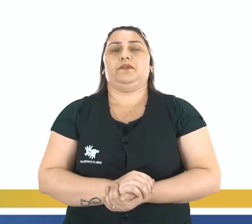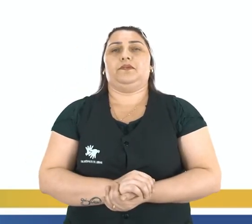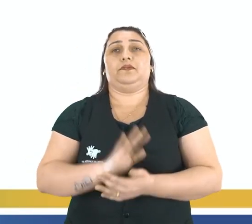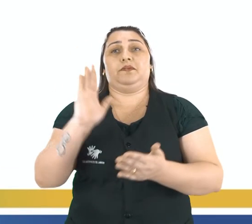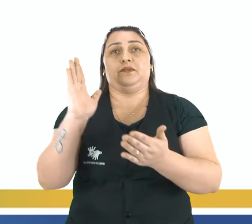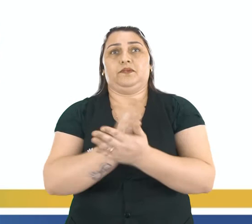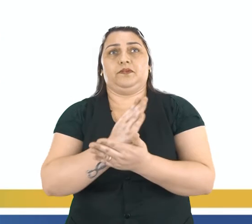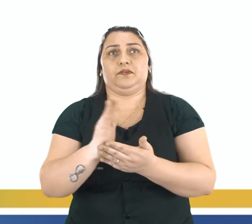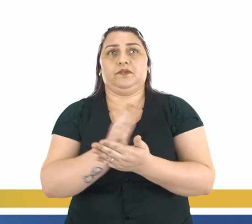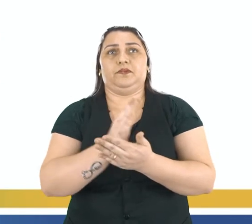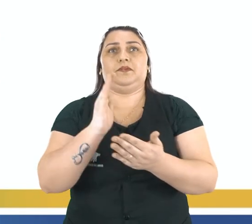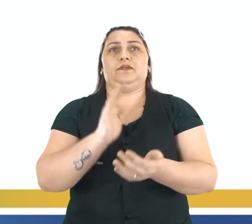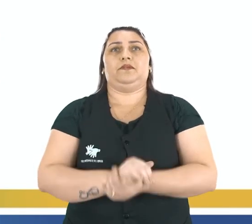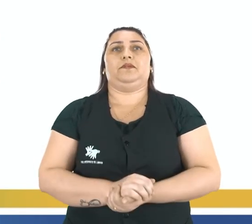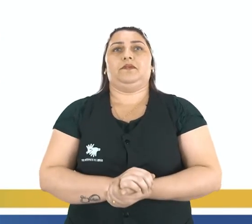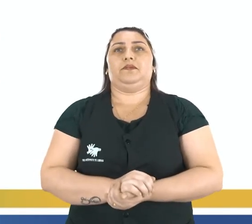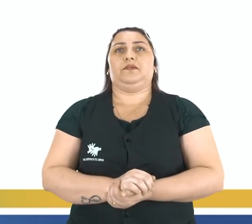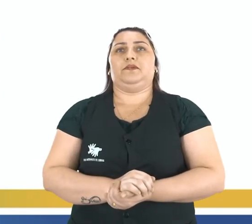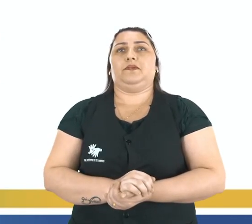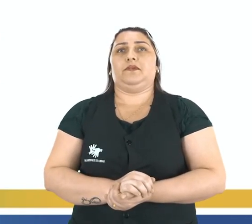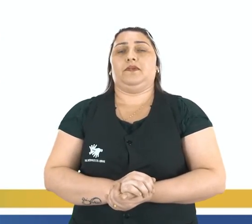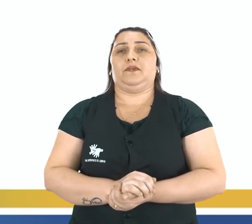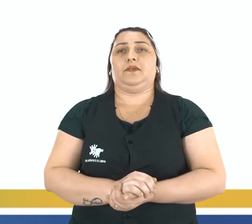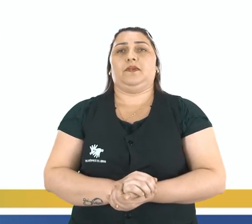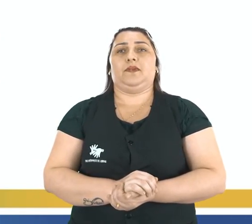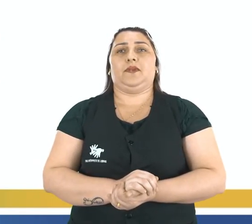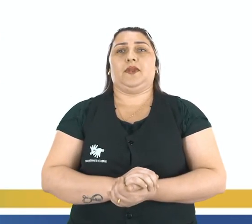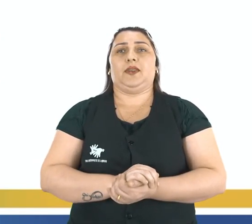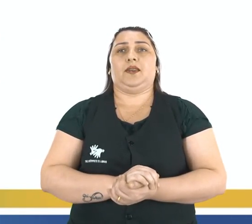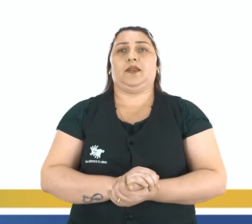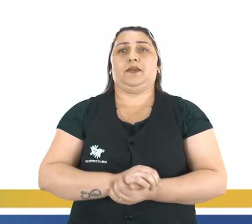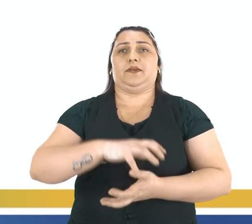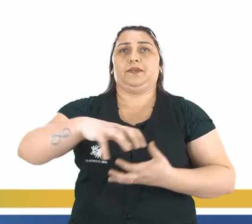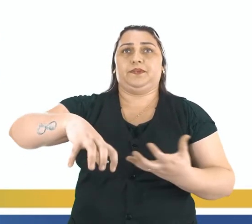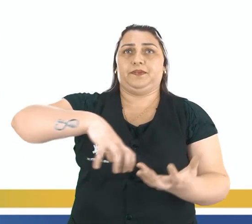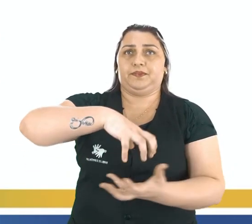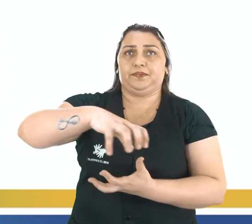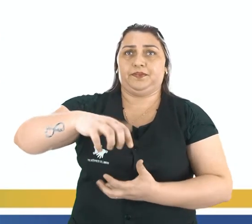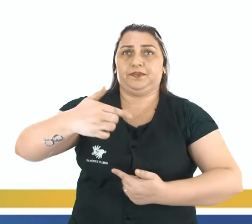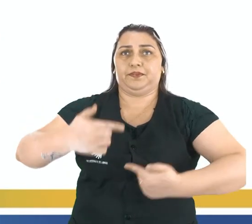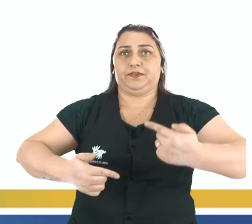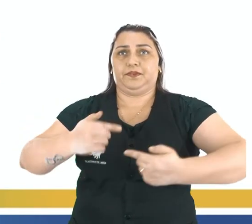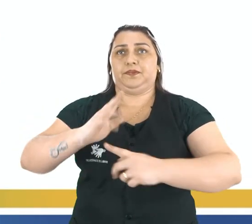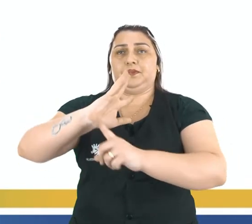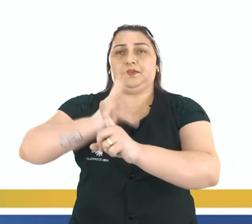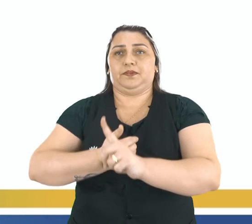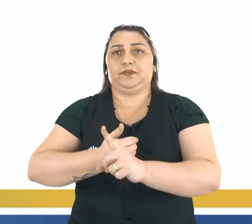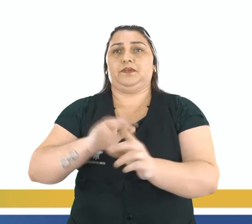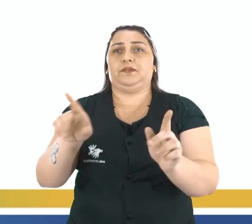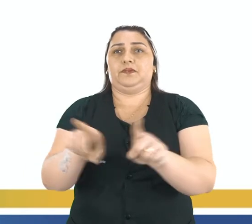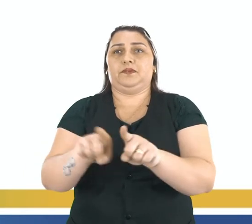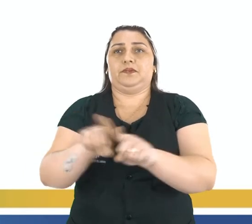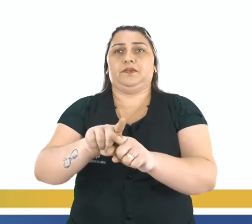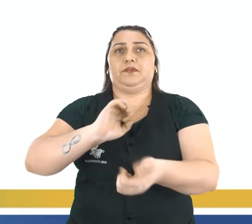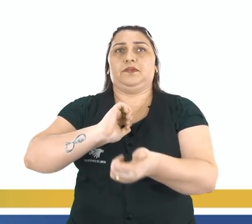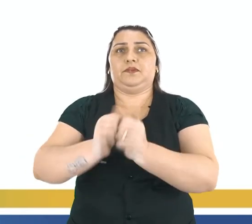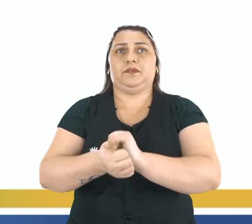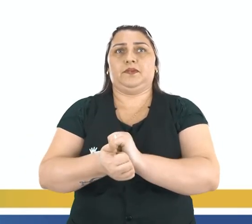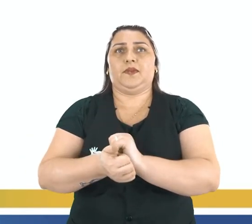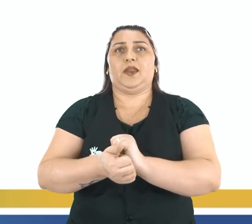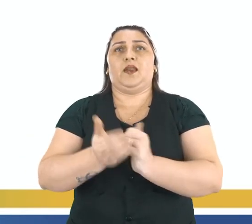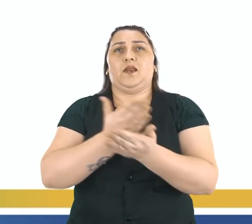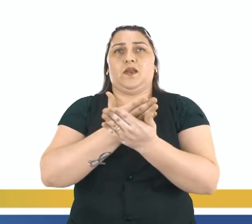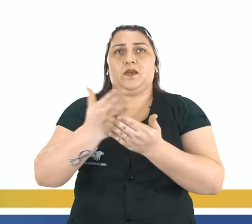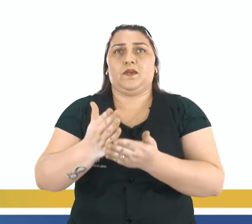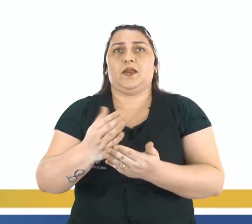lá ver algumas formas de oposição. Essa oposição manifestou-se na política, nas artes e também no esporte.